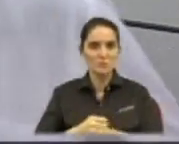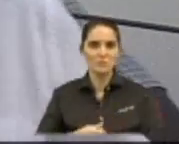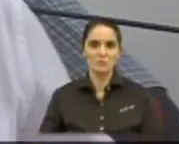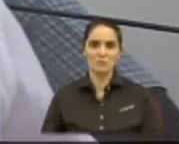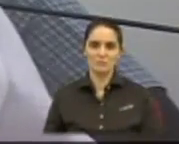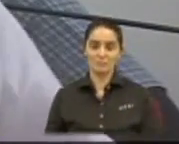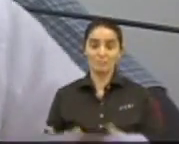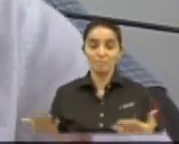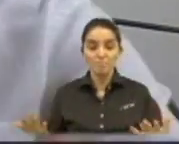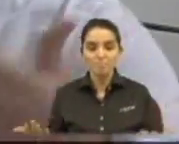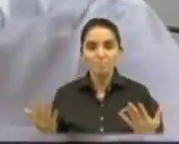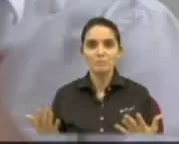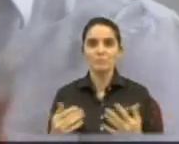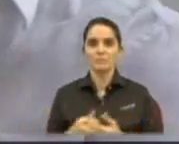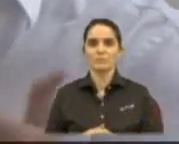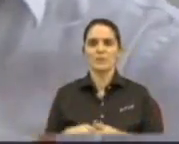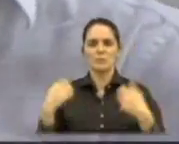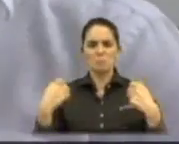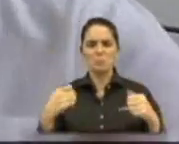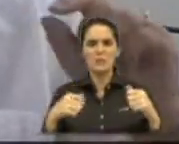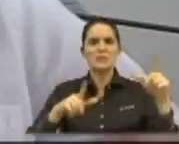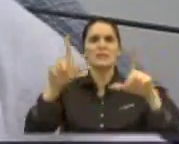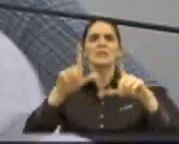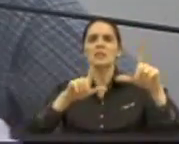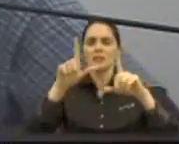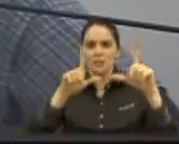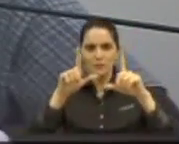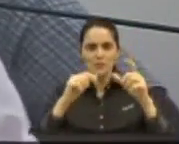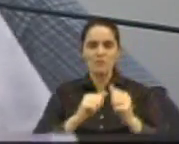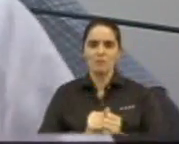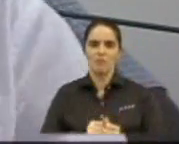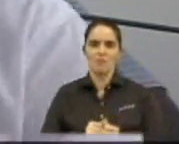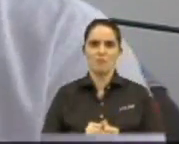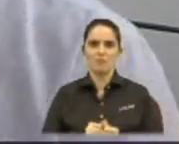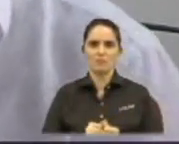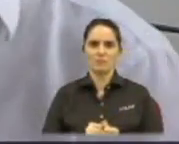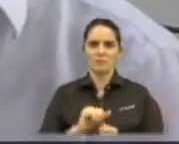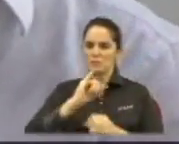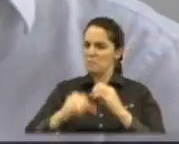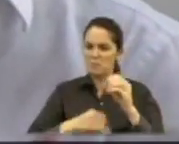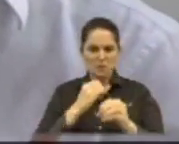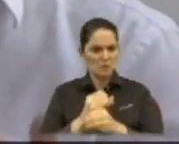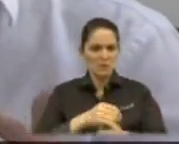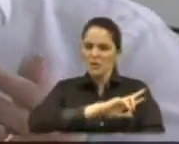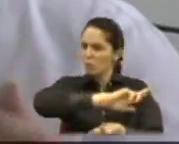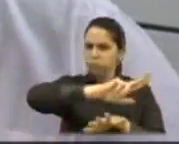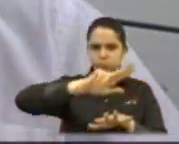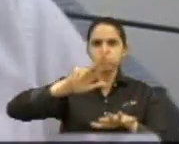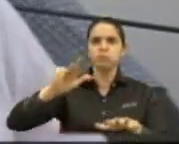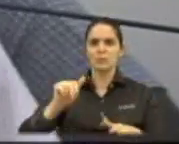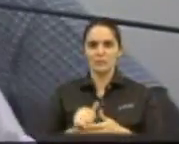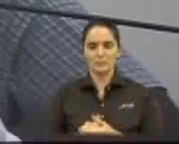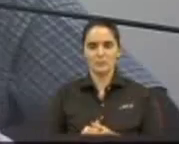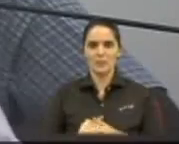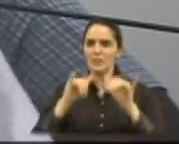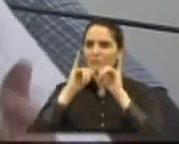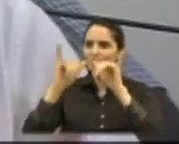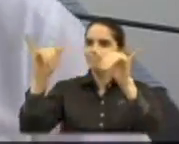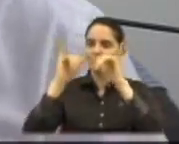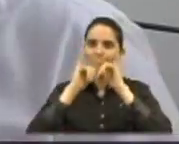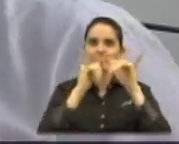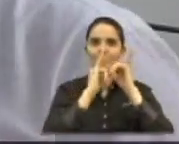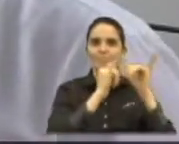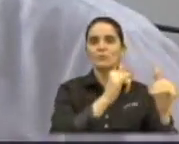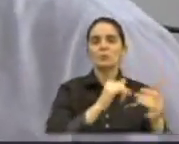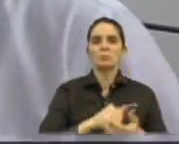falar toda hora, e é por isso que nós apresentamos, nós podemos ser uma areia, ou um grão de areia